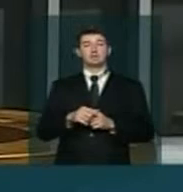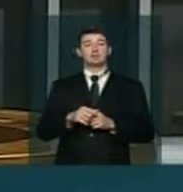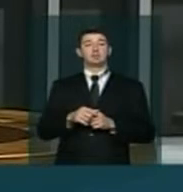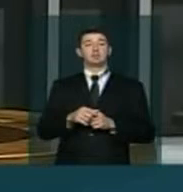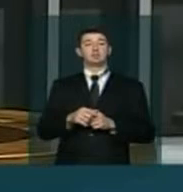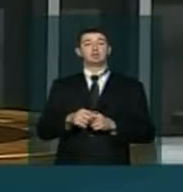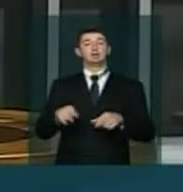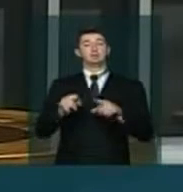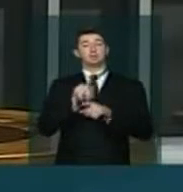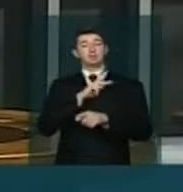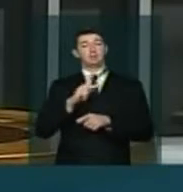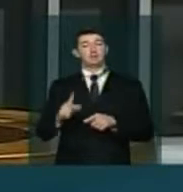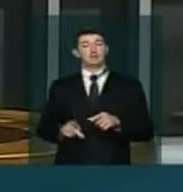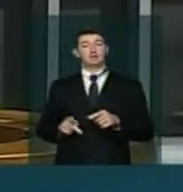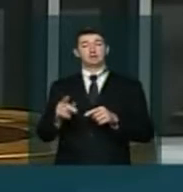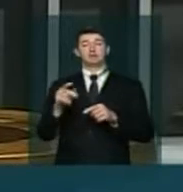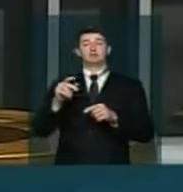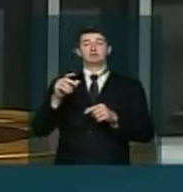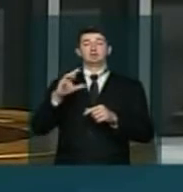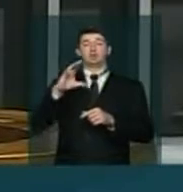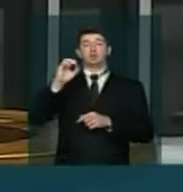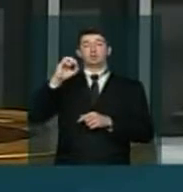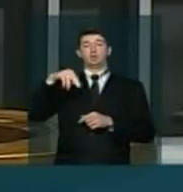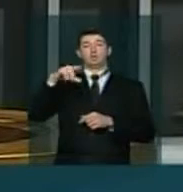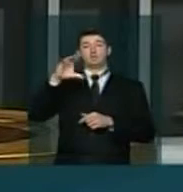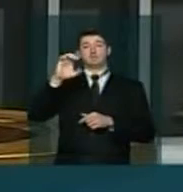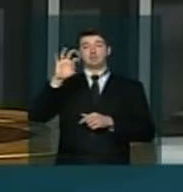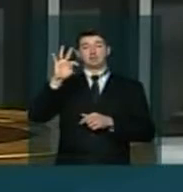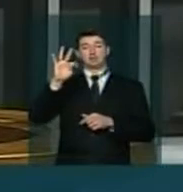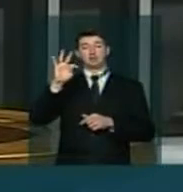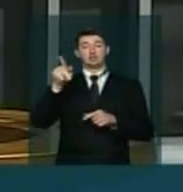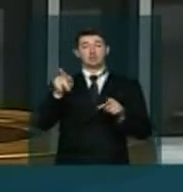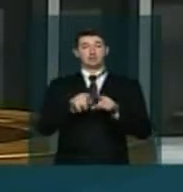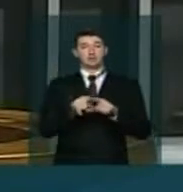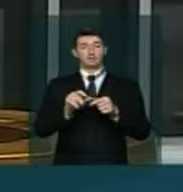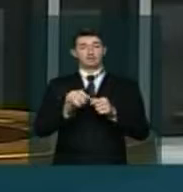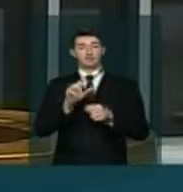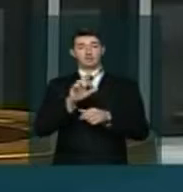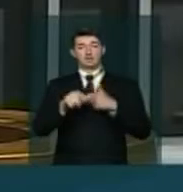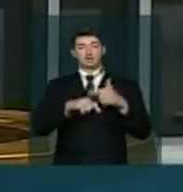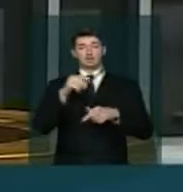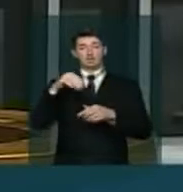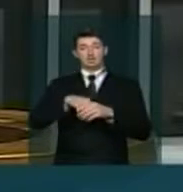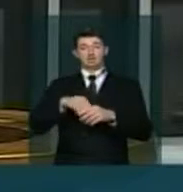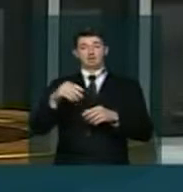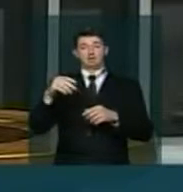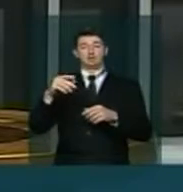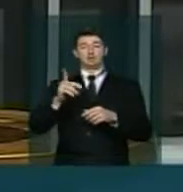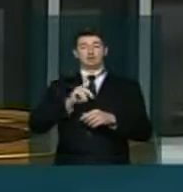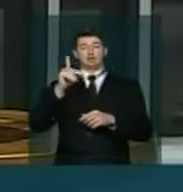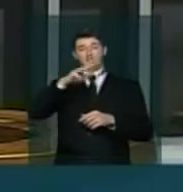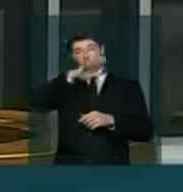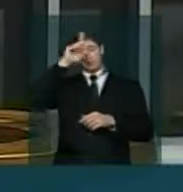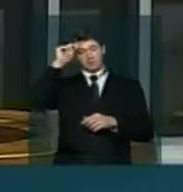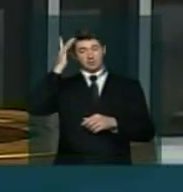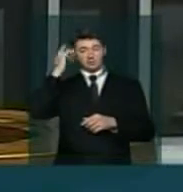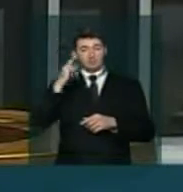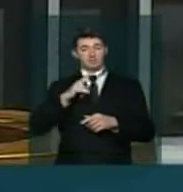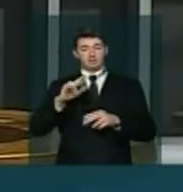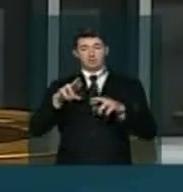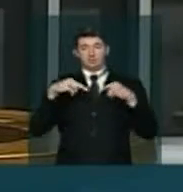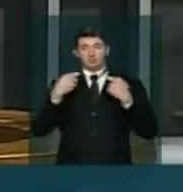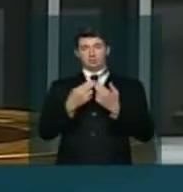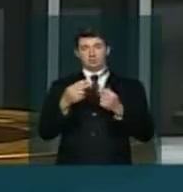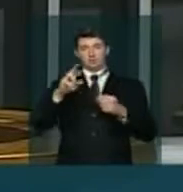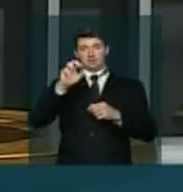o presidente nacional do CONSECT e coordenando até esse trabalho no campo da Amazônia. Então, amanhã terão uma reunião com o